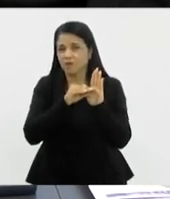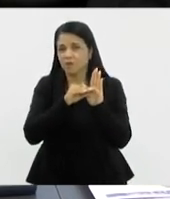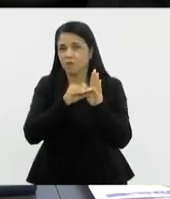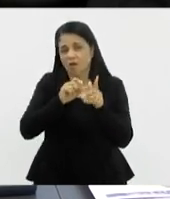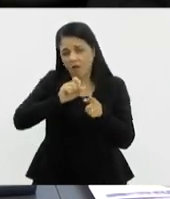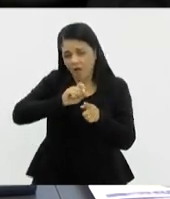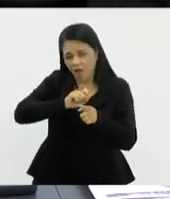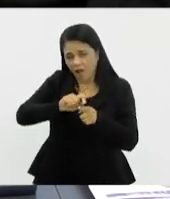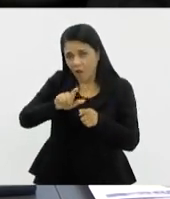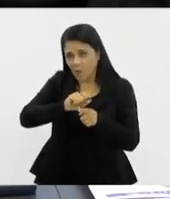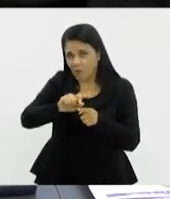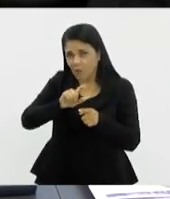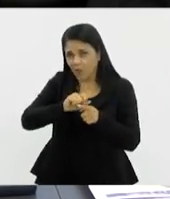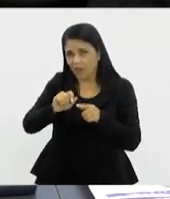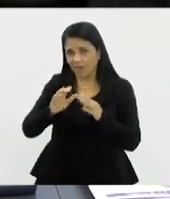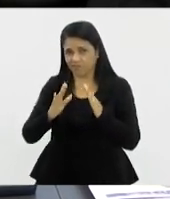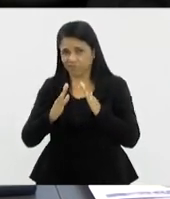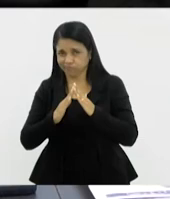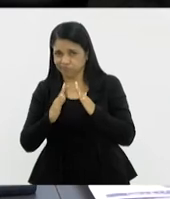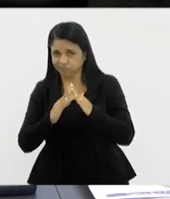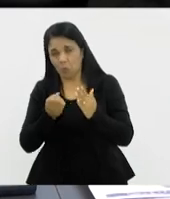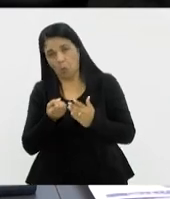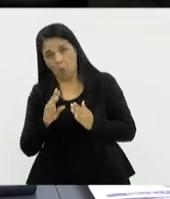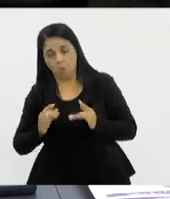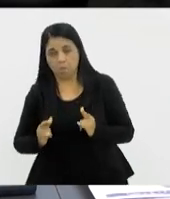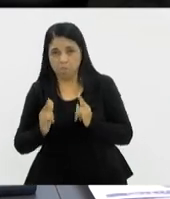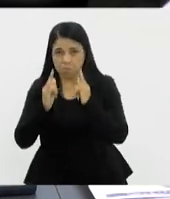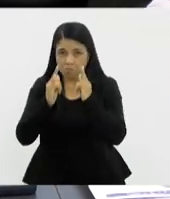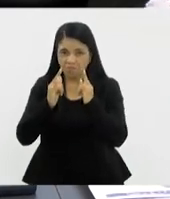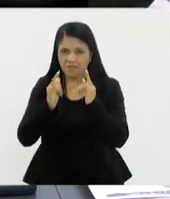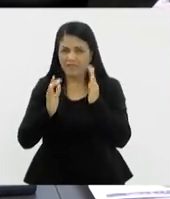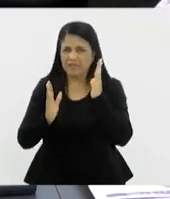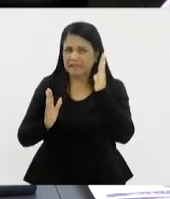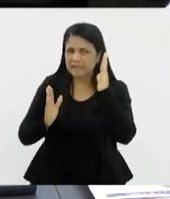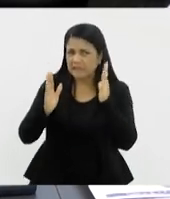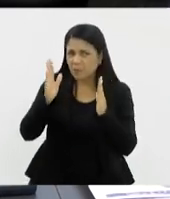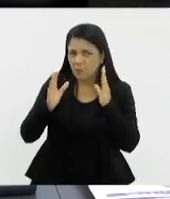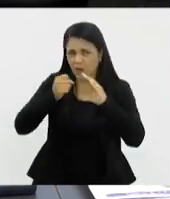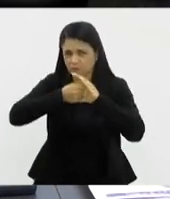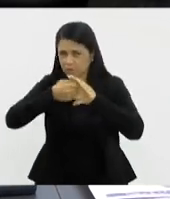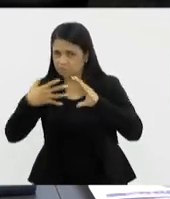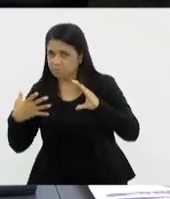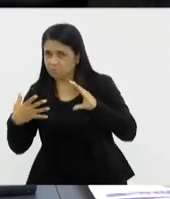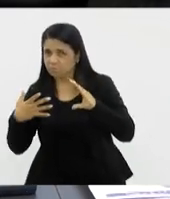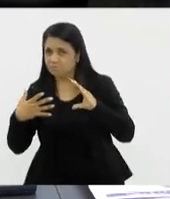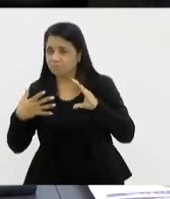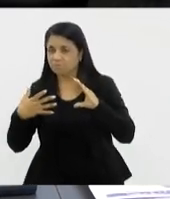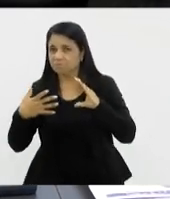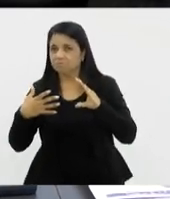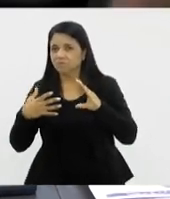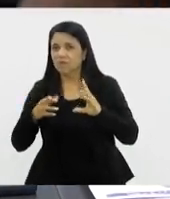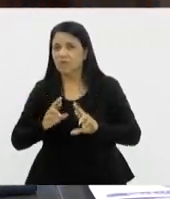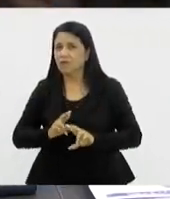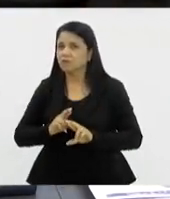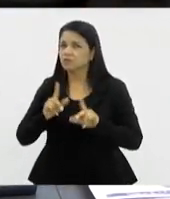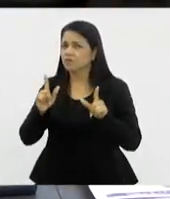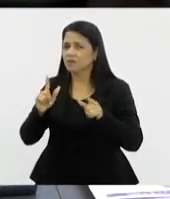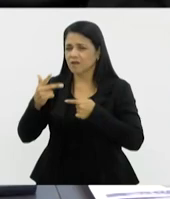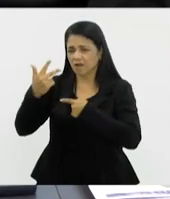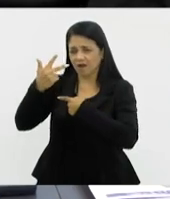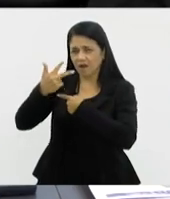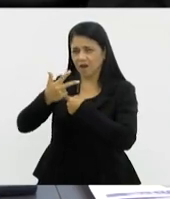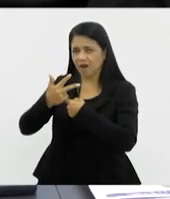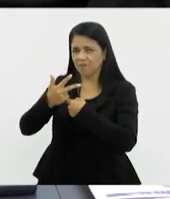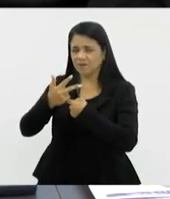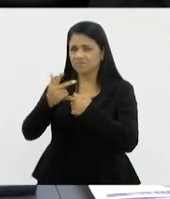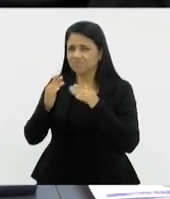a locação de imóveis de caráter temporário e não a questão das câmaras no